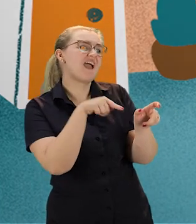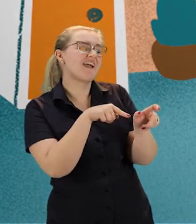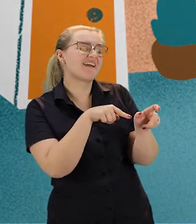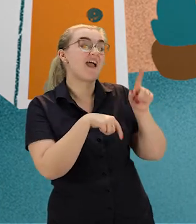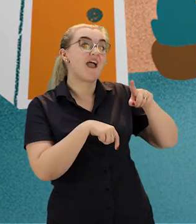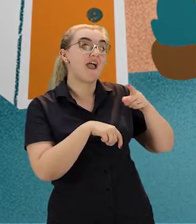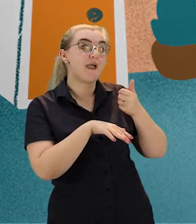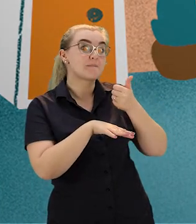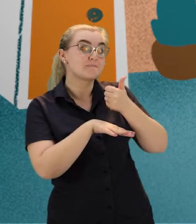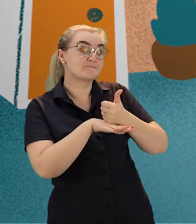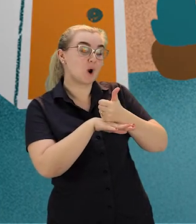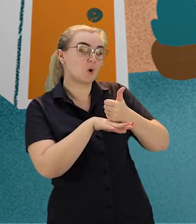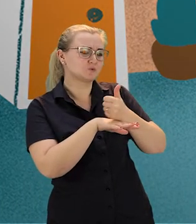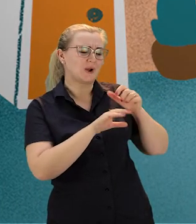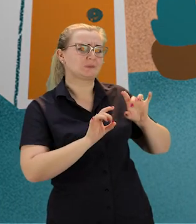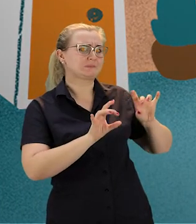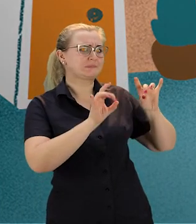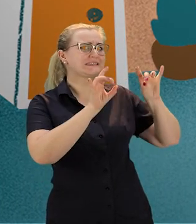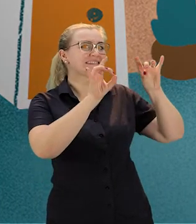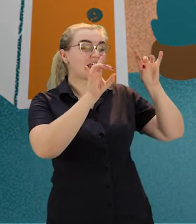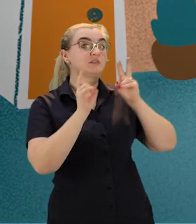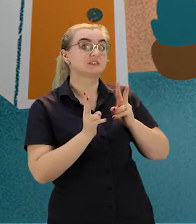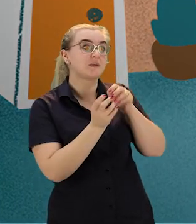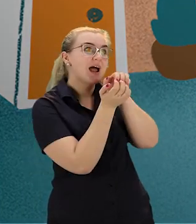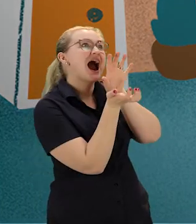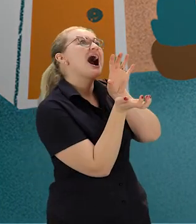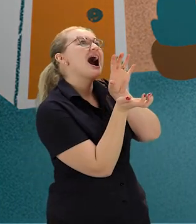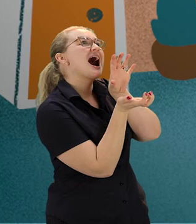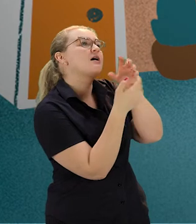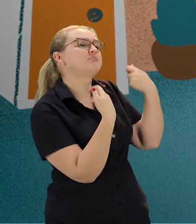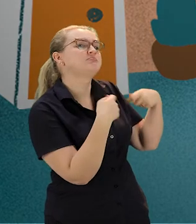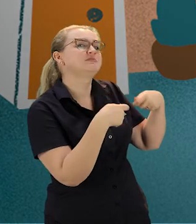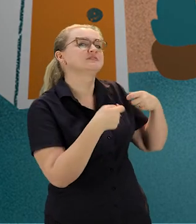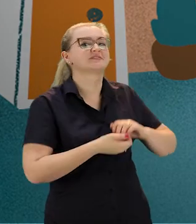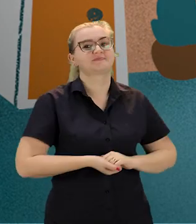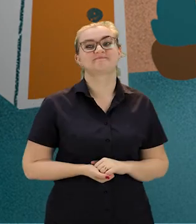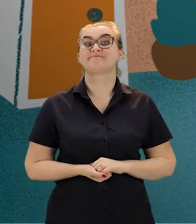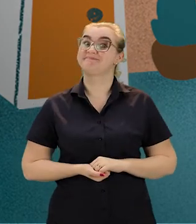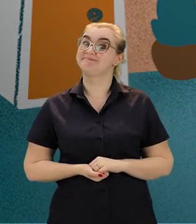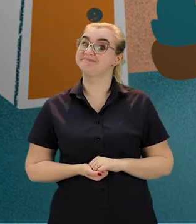Essa e esse grande especialista esperam a nossa boca sempre aberta.